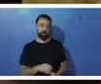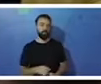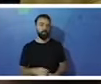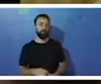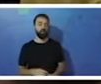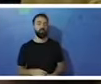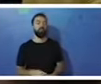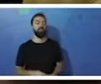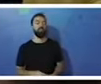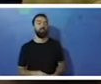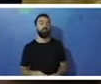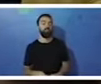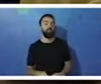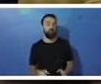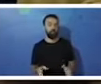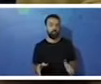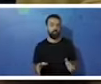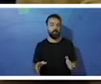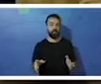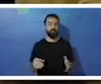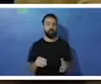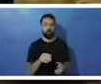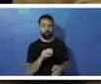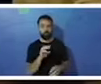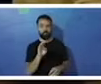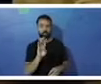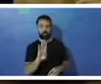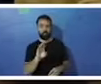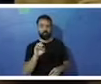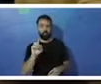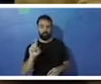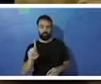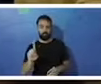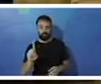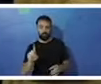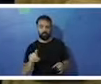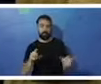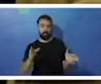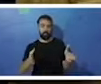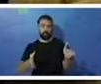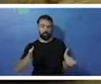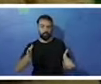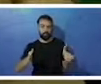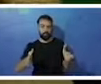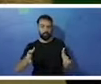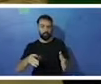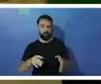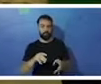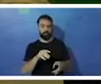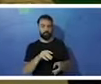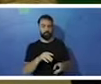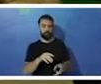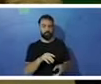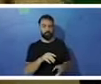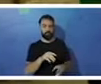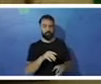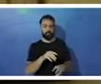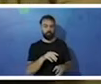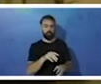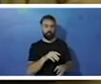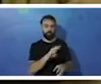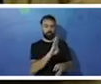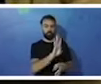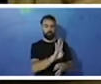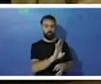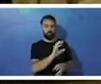vezes 8, igual a 40. E 6 vezes 8, que é 48. Então, olha aqui, ó. 41,